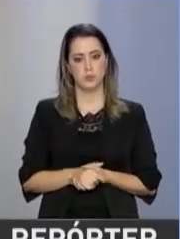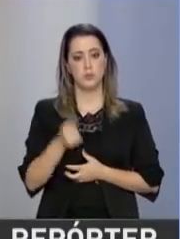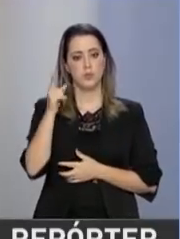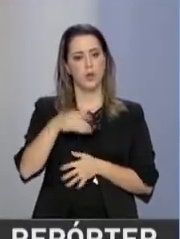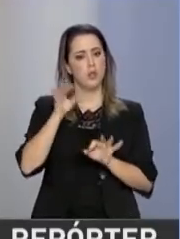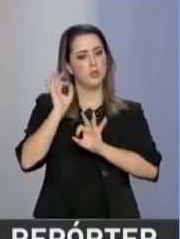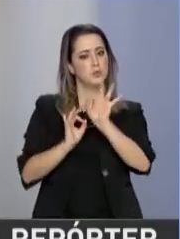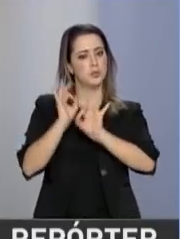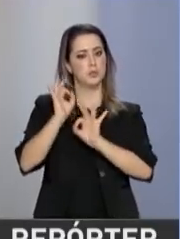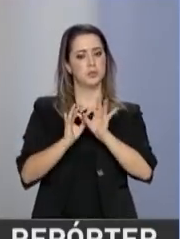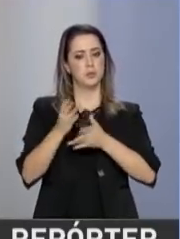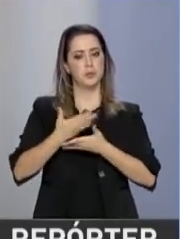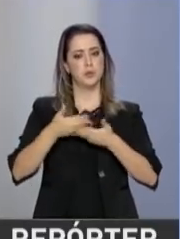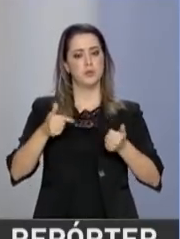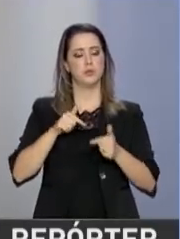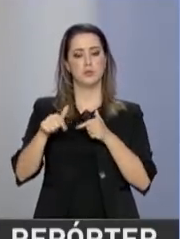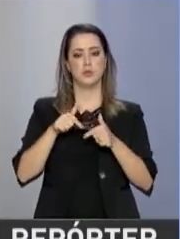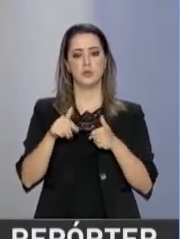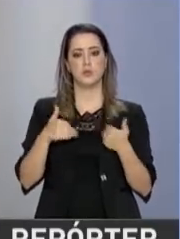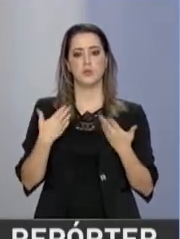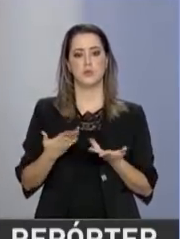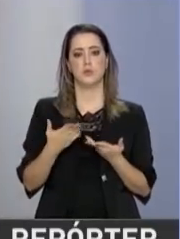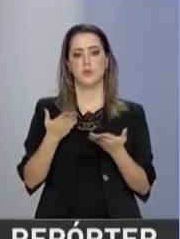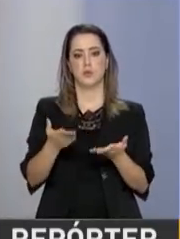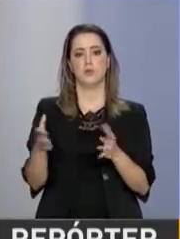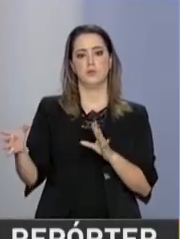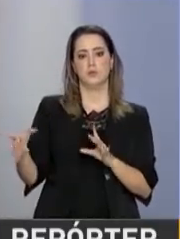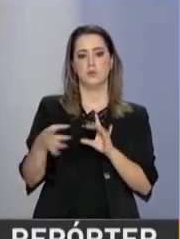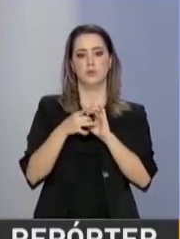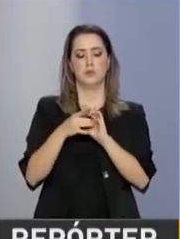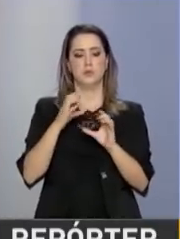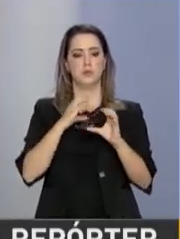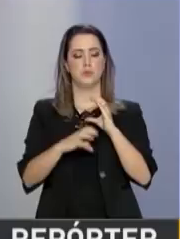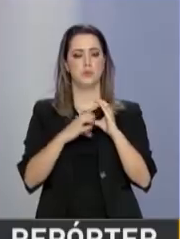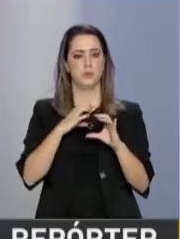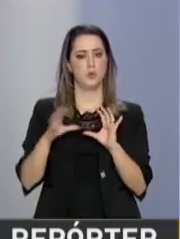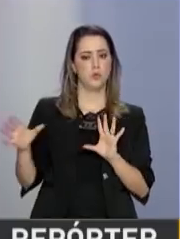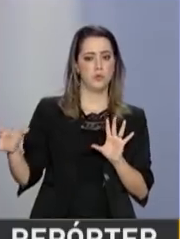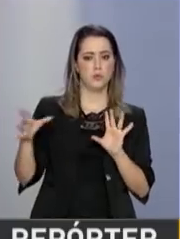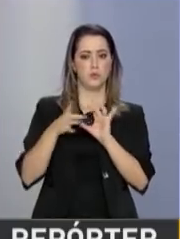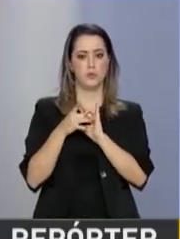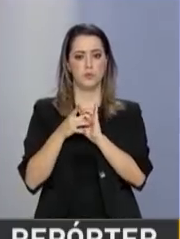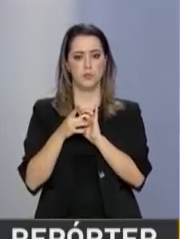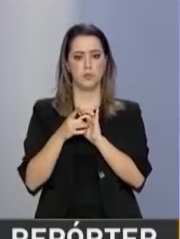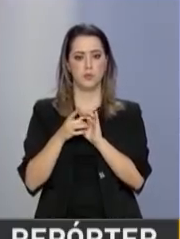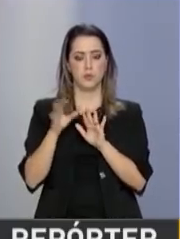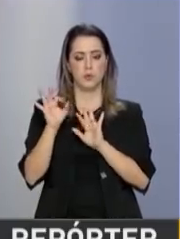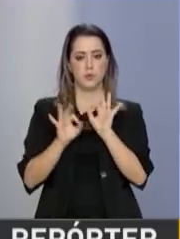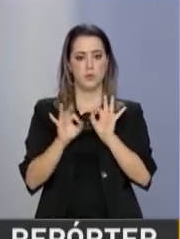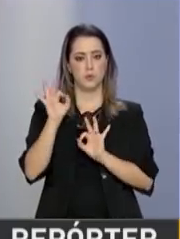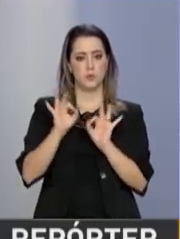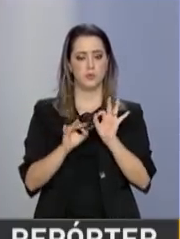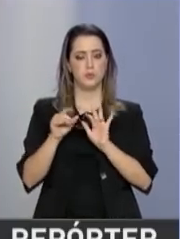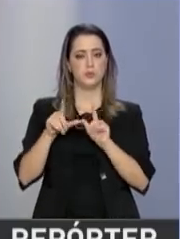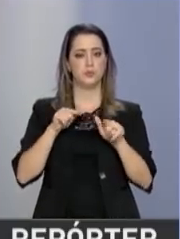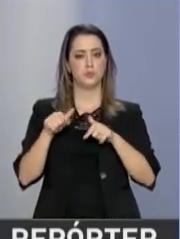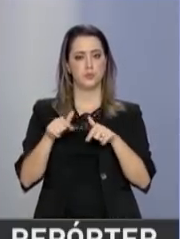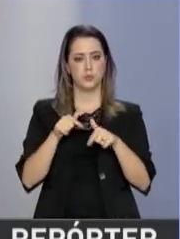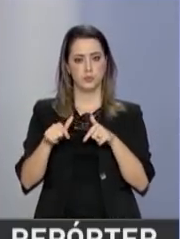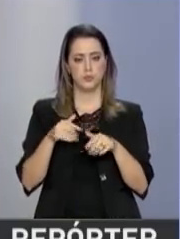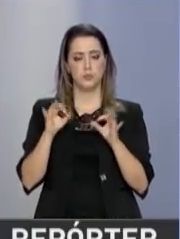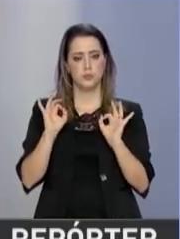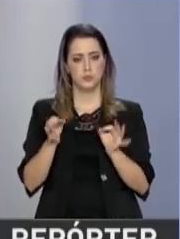aperfeiçoamento onde você integra as comunicações você integra aos planos de trabalho plano